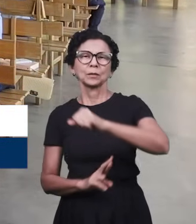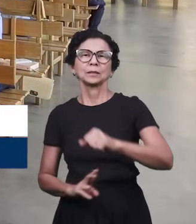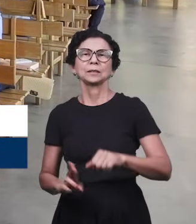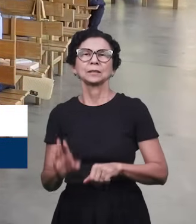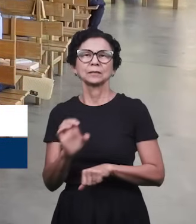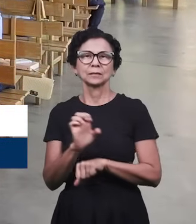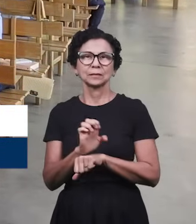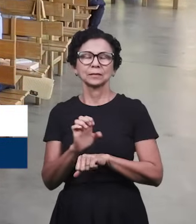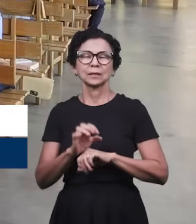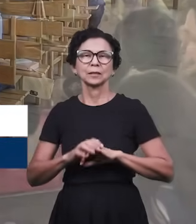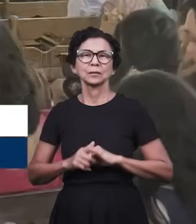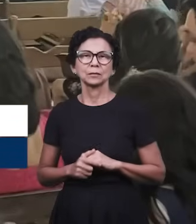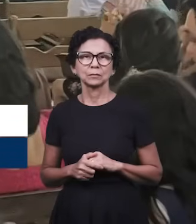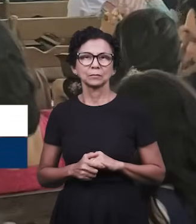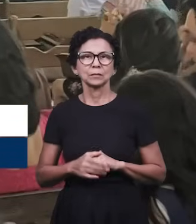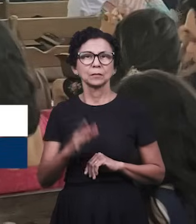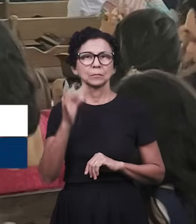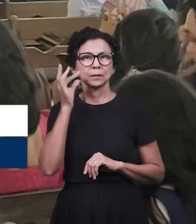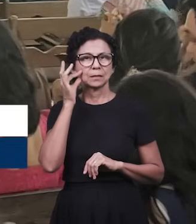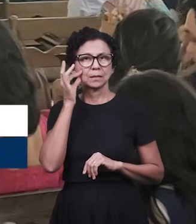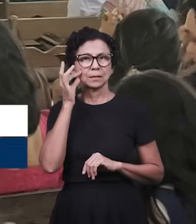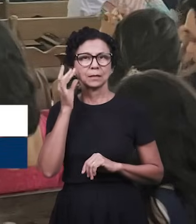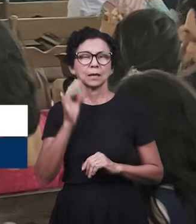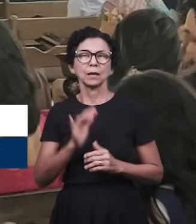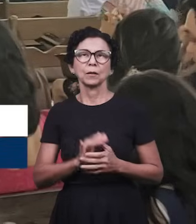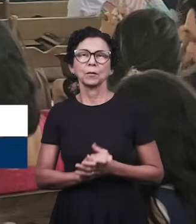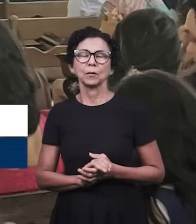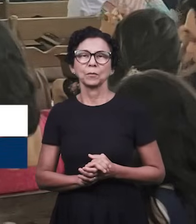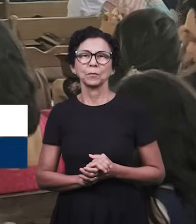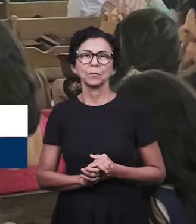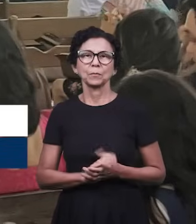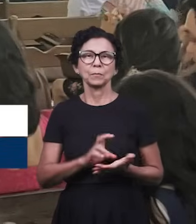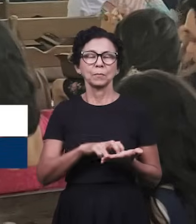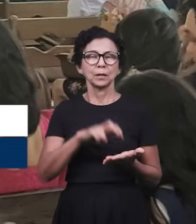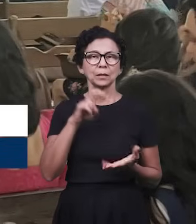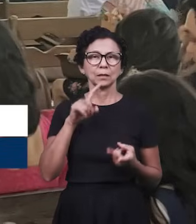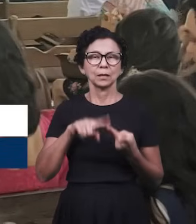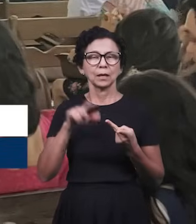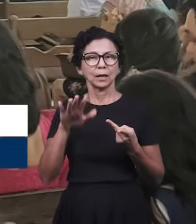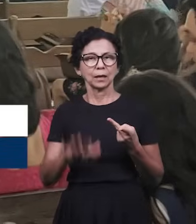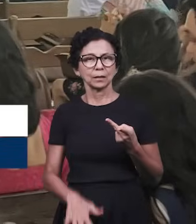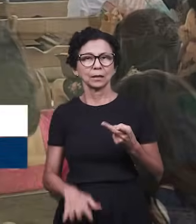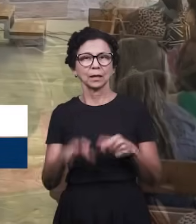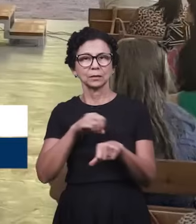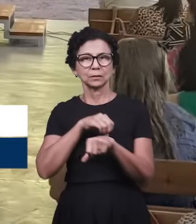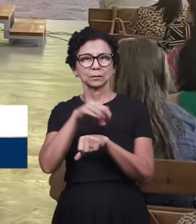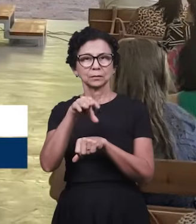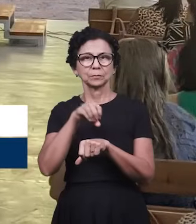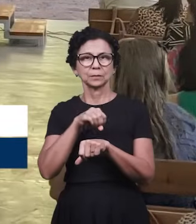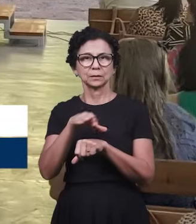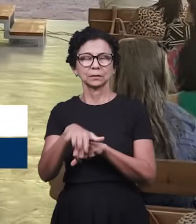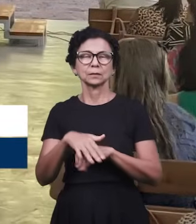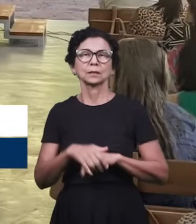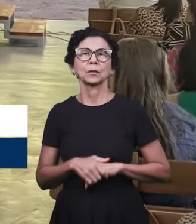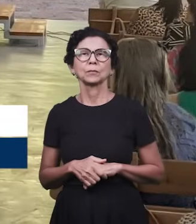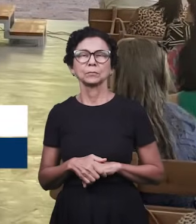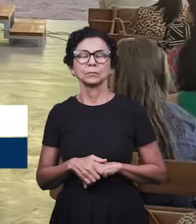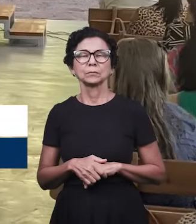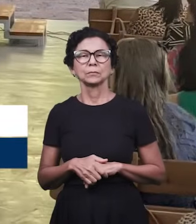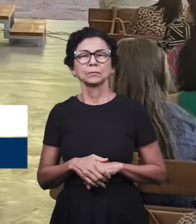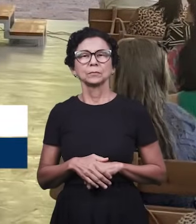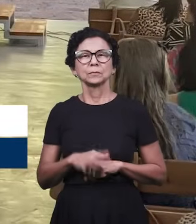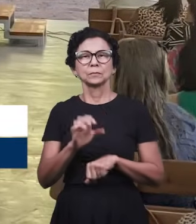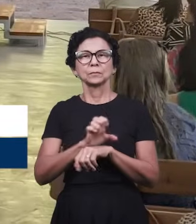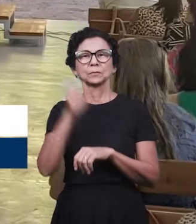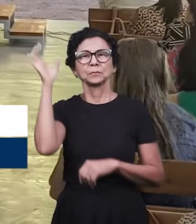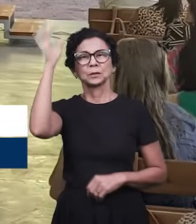presencialmente pela manhã com aulas presenciais e à tarde receberam a transmissão via satélite direto do Manaim de Domingos Martins. Foi